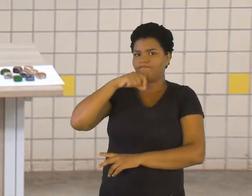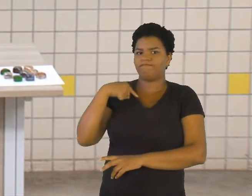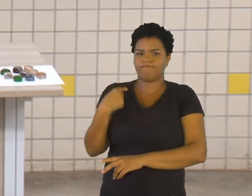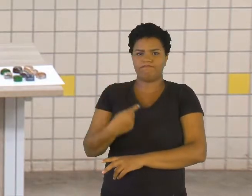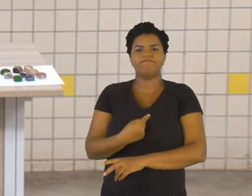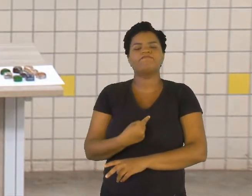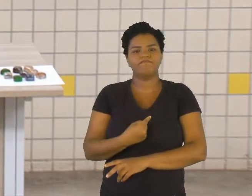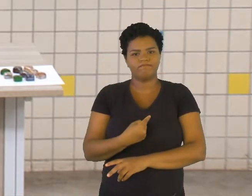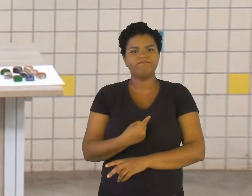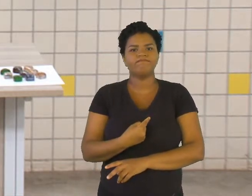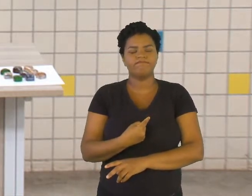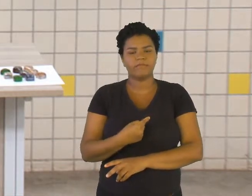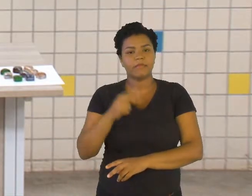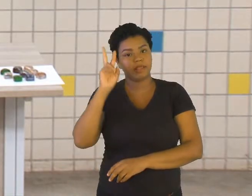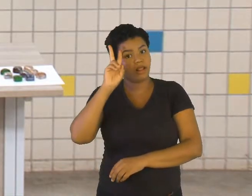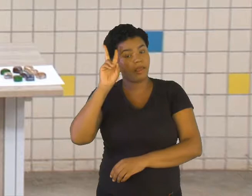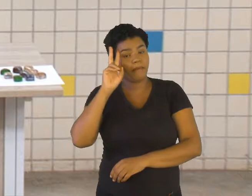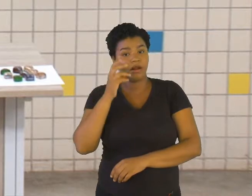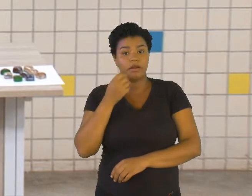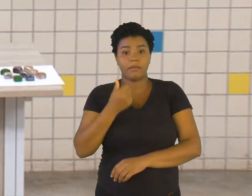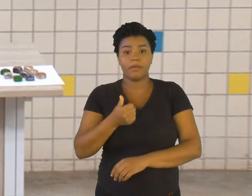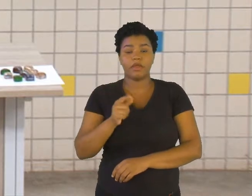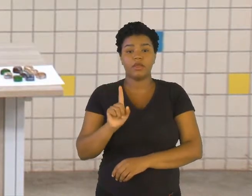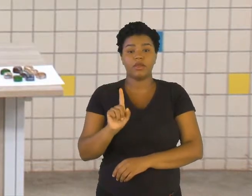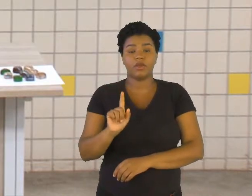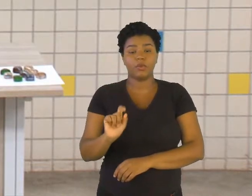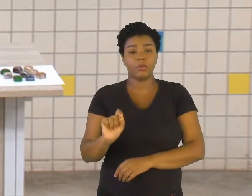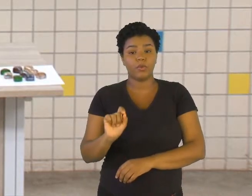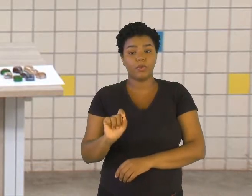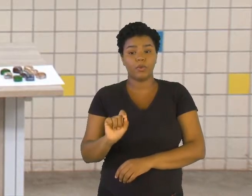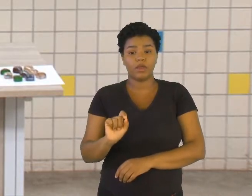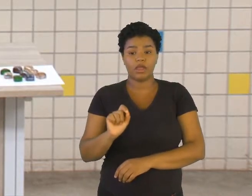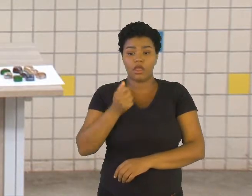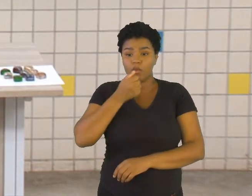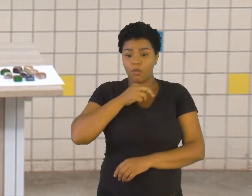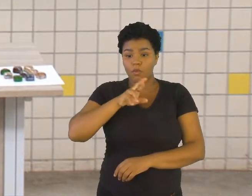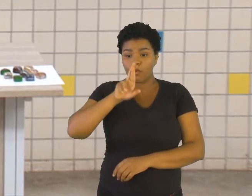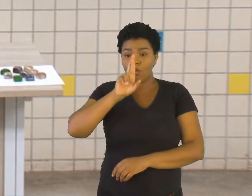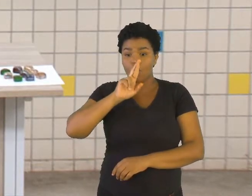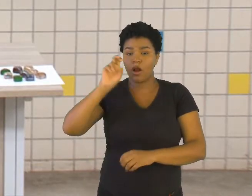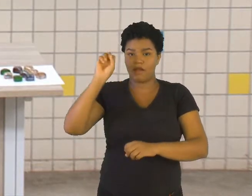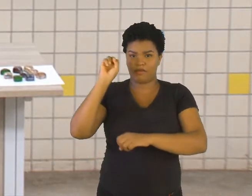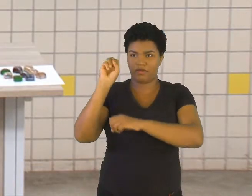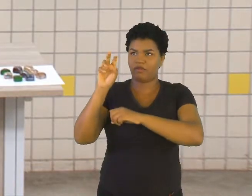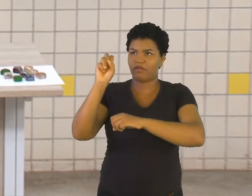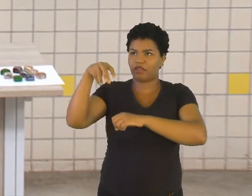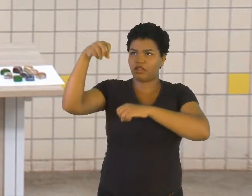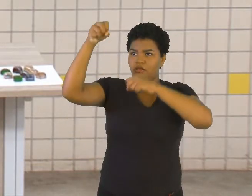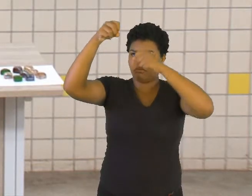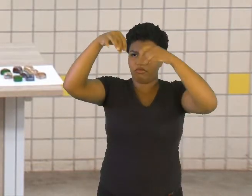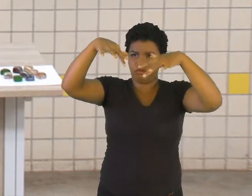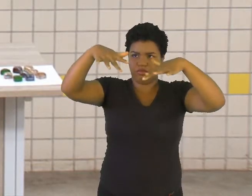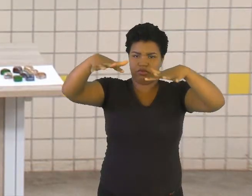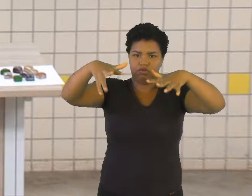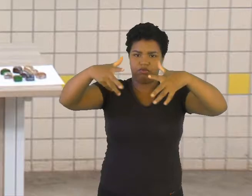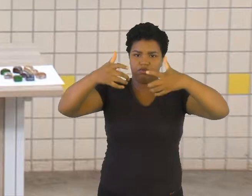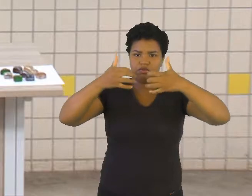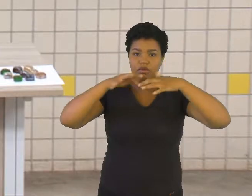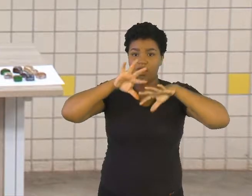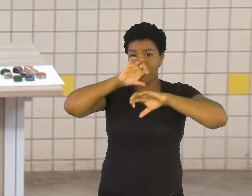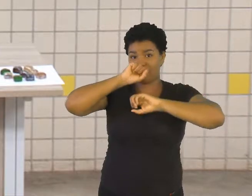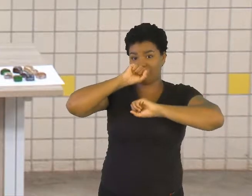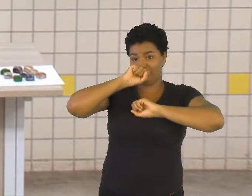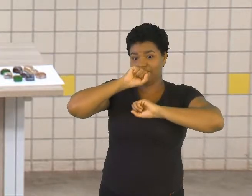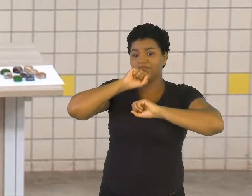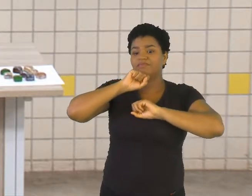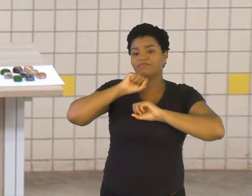oxigênio. Mas lembrando bem que pode que aquele ar que foi jogado, o veneno, o agrotóxico, eu vou respirar. Eu vou